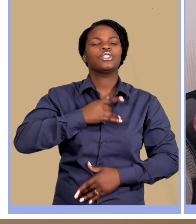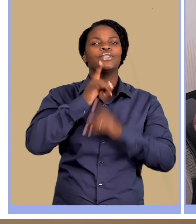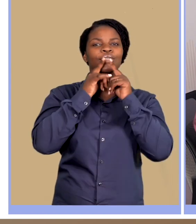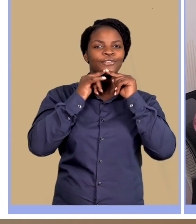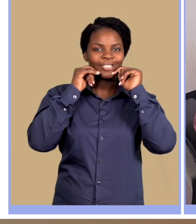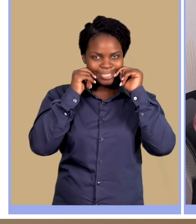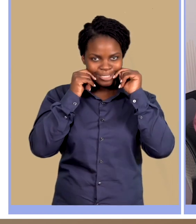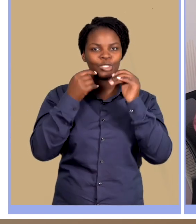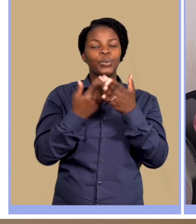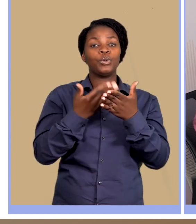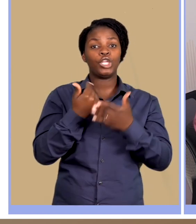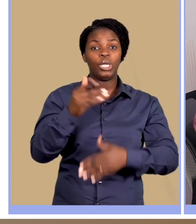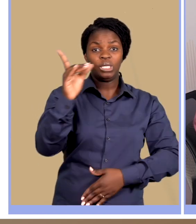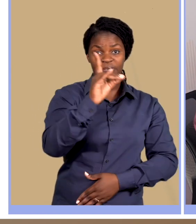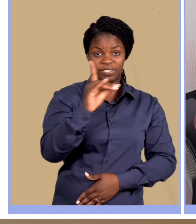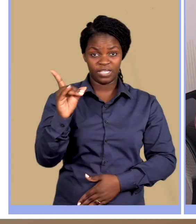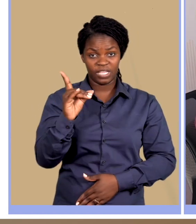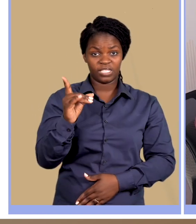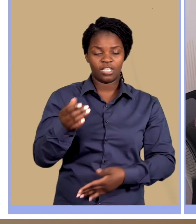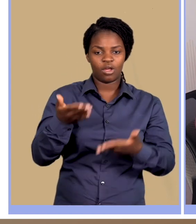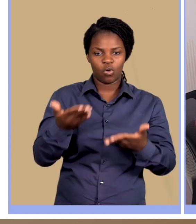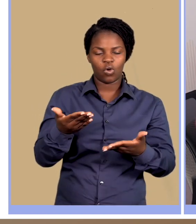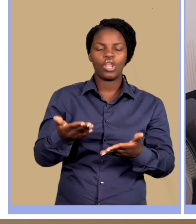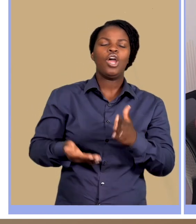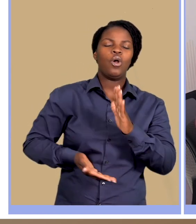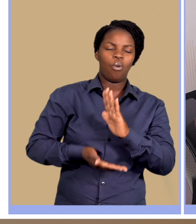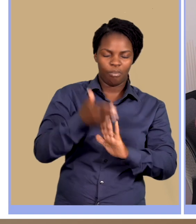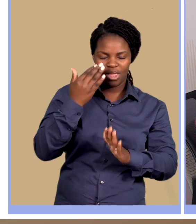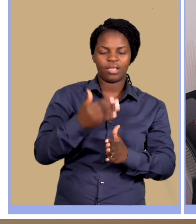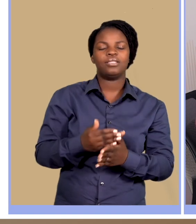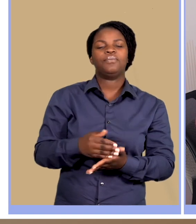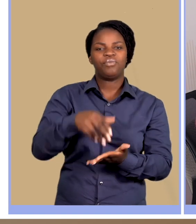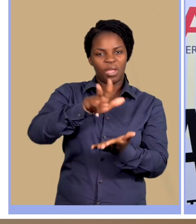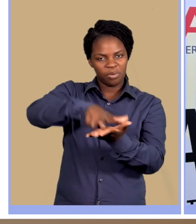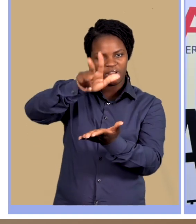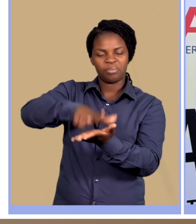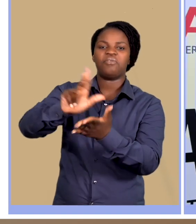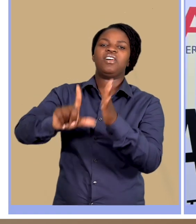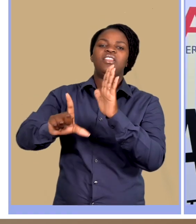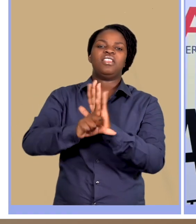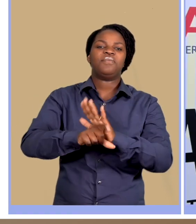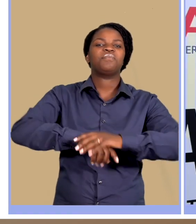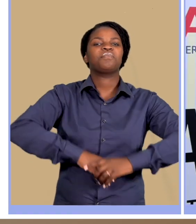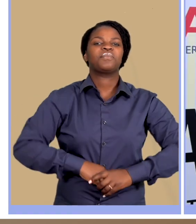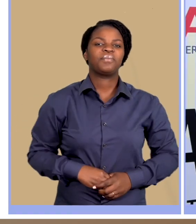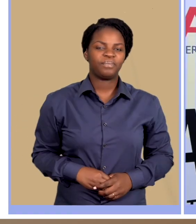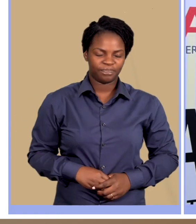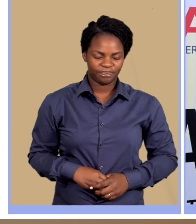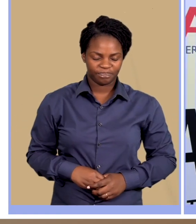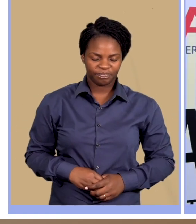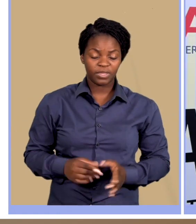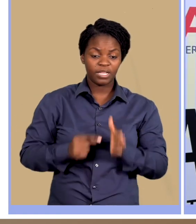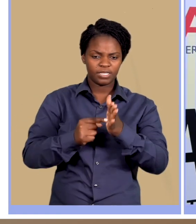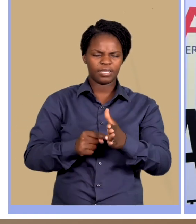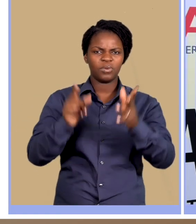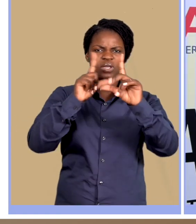fato de a deficiência ser demandada em todos aquilo que são as áreas de intervenção. Olhando, por exemplo, a questão dos